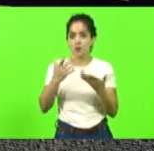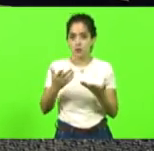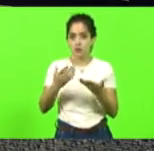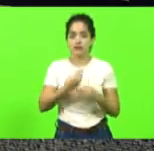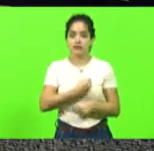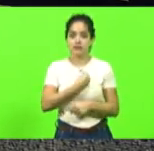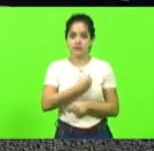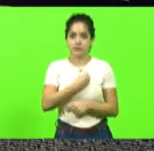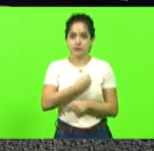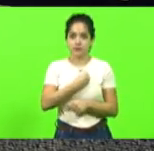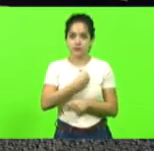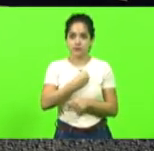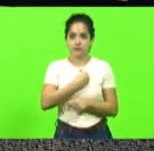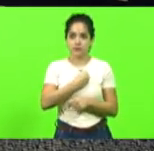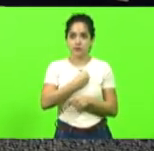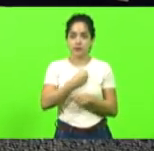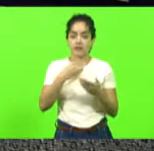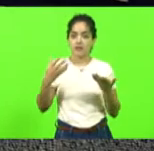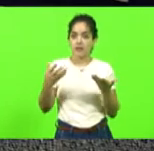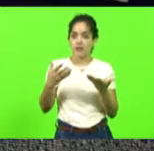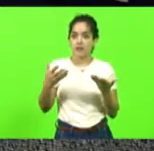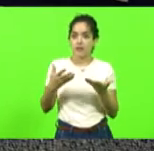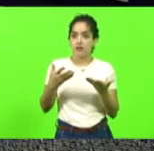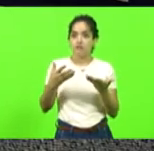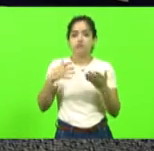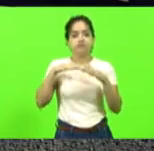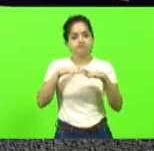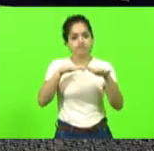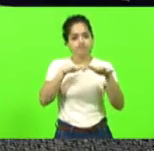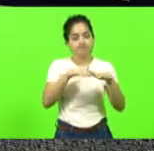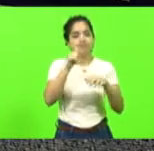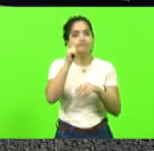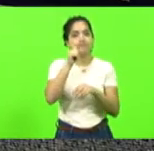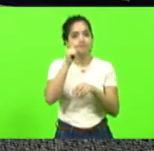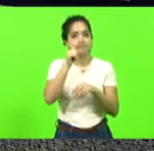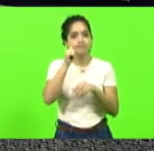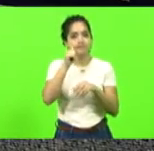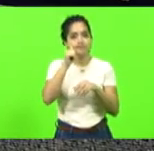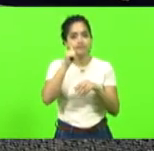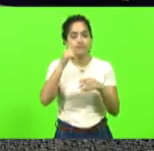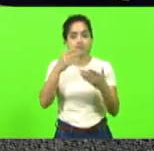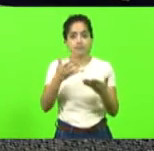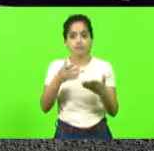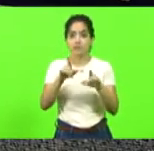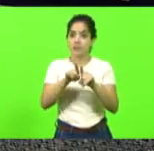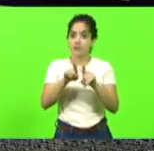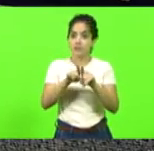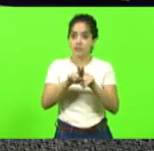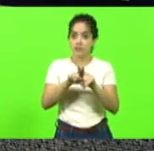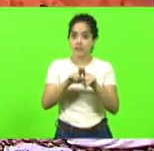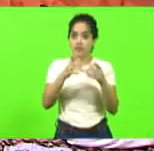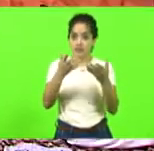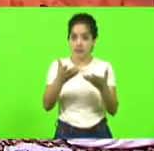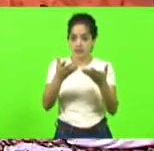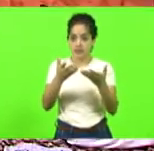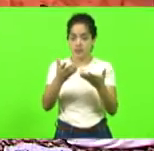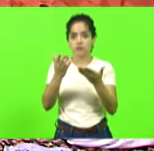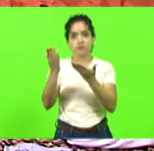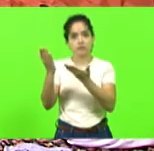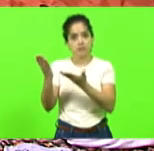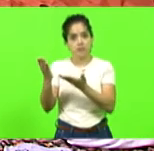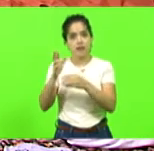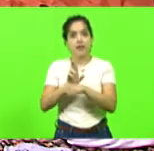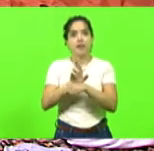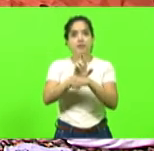vida. Eu falo aqui como Movimento de Mulheres Camponesas, mas também quero tomar a liberdade de representar